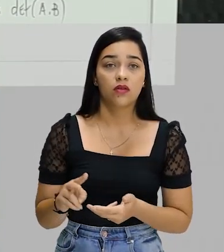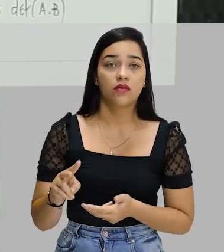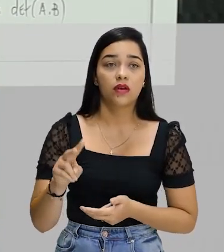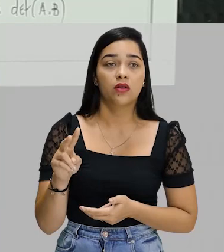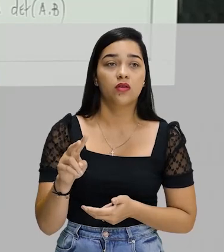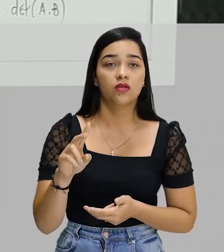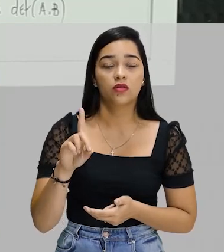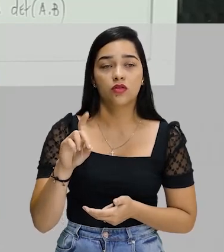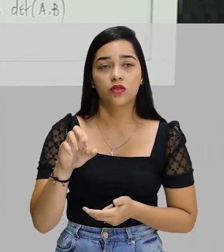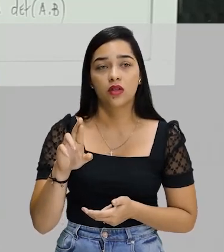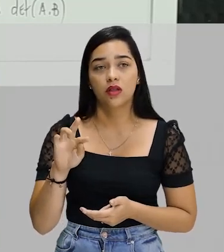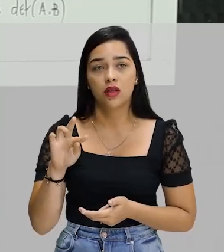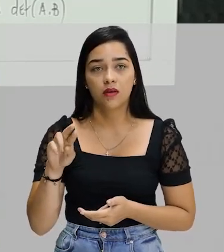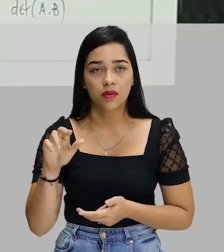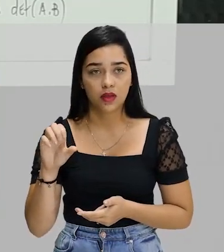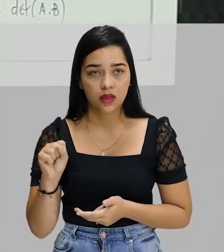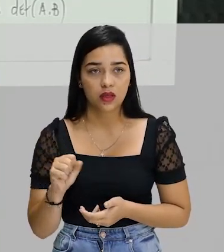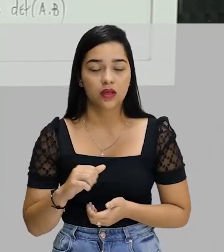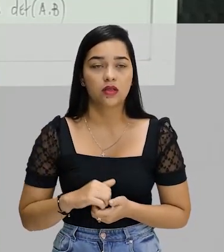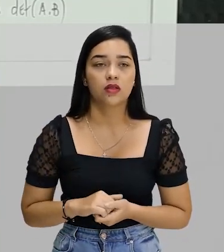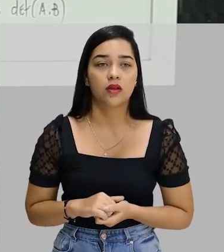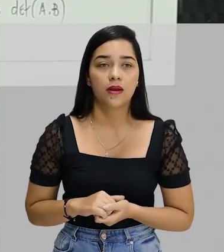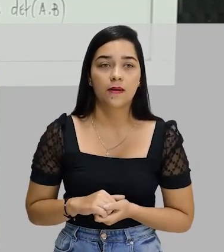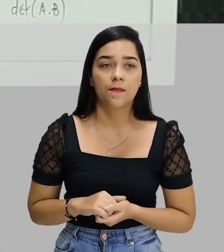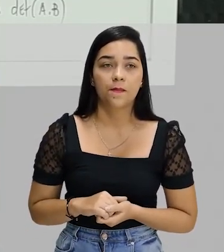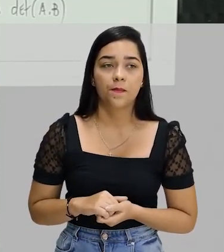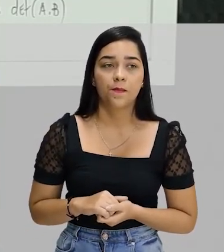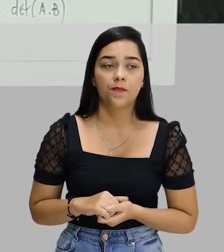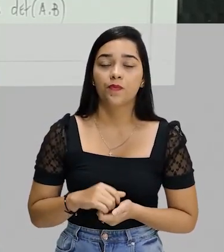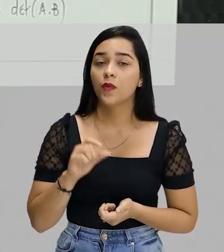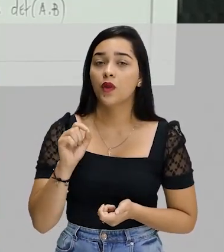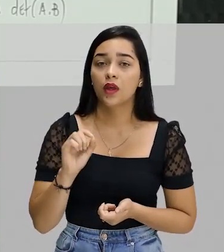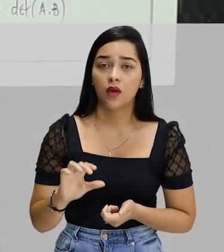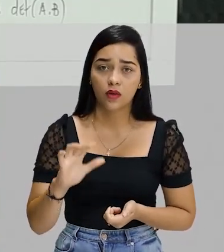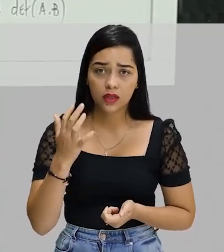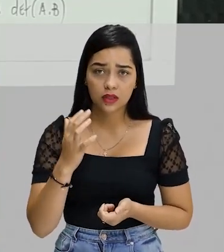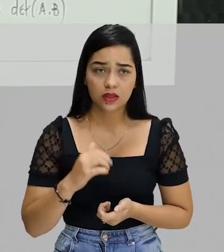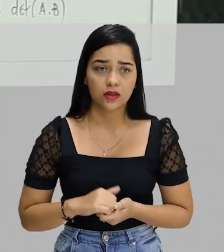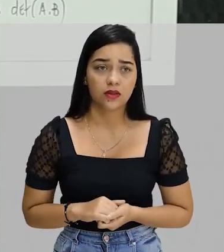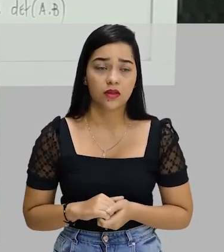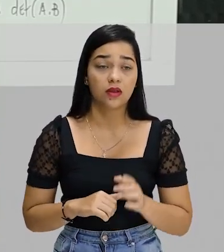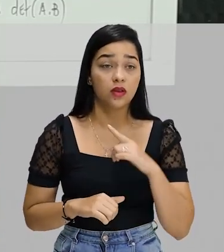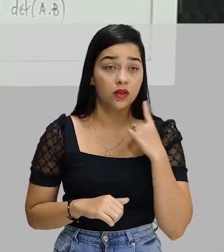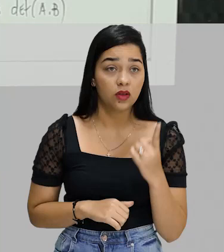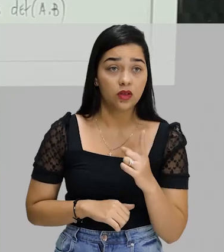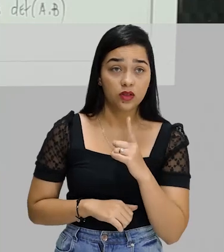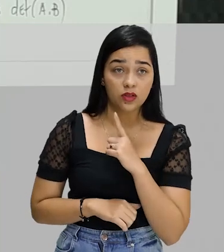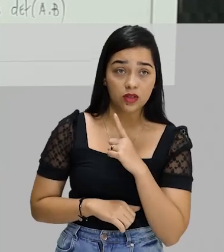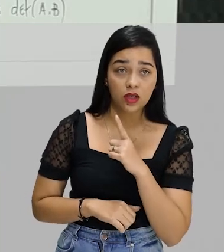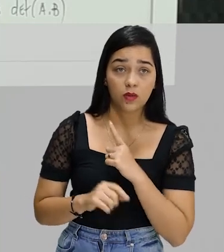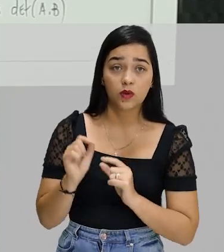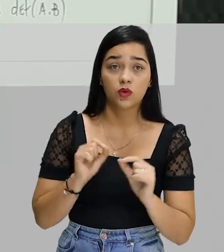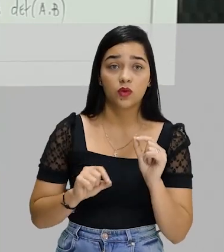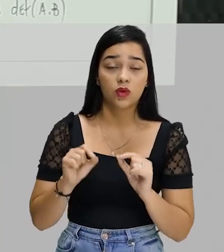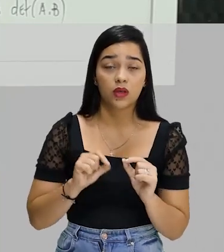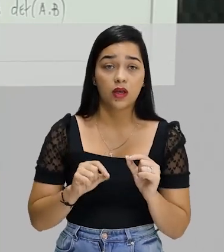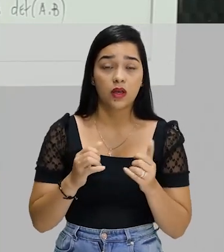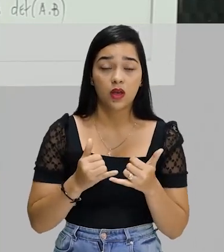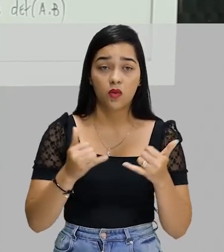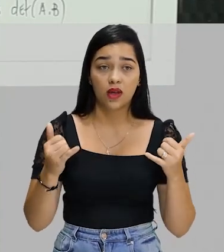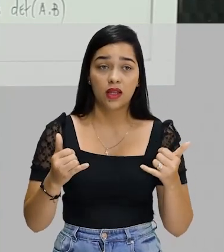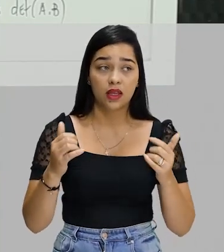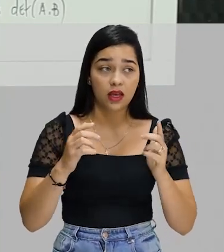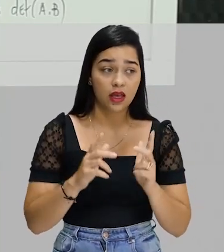valores dos determinantes. Aqui, galera, olha só. O que vai acontecer aqui? Nós temos que uma linha